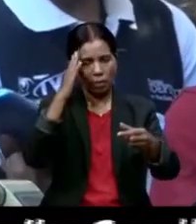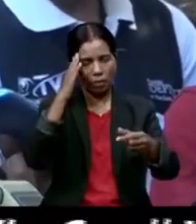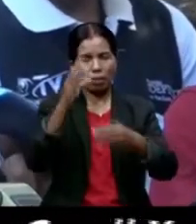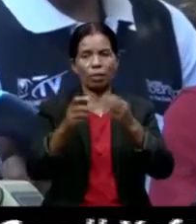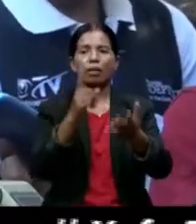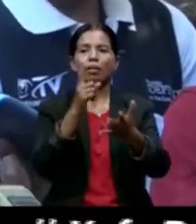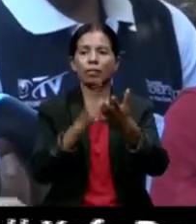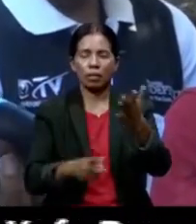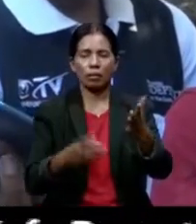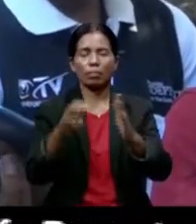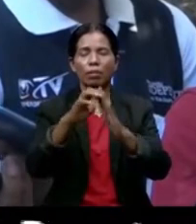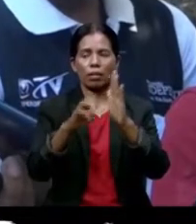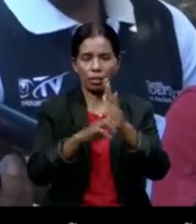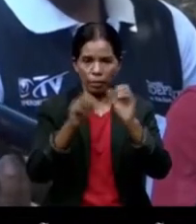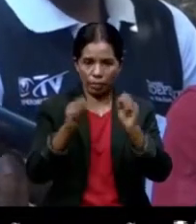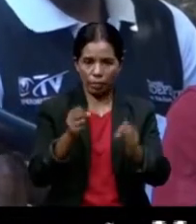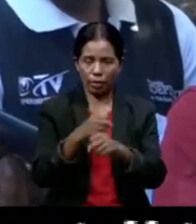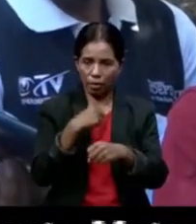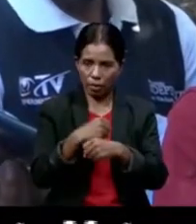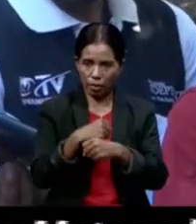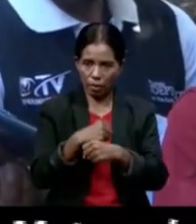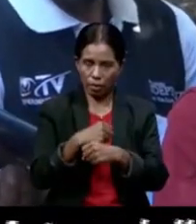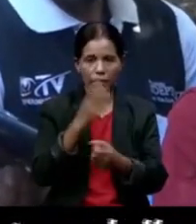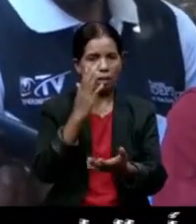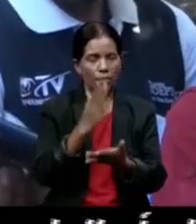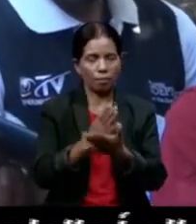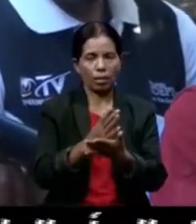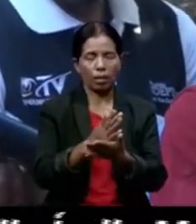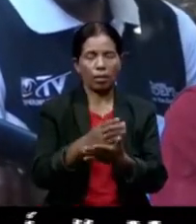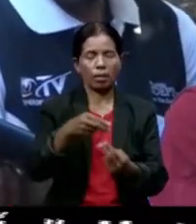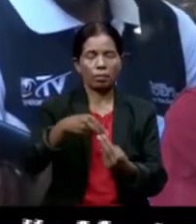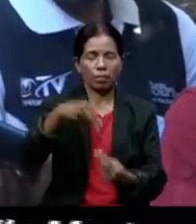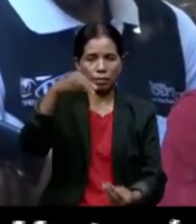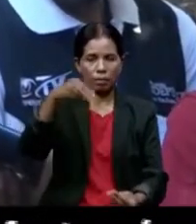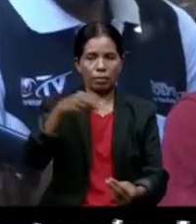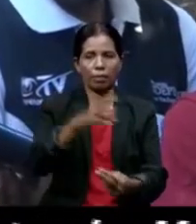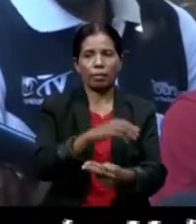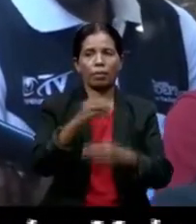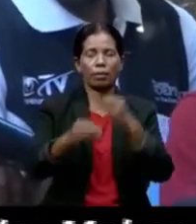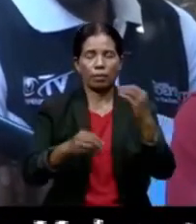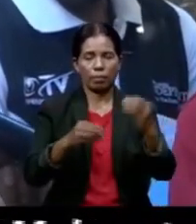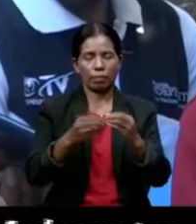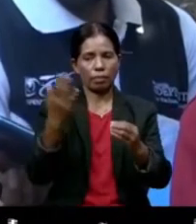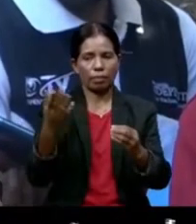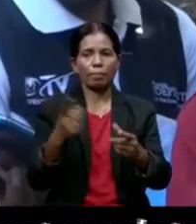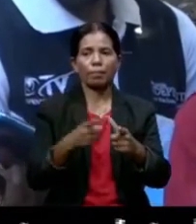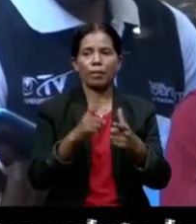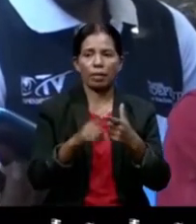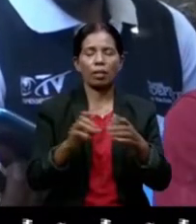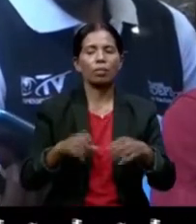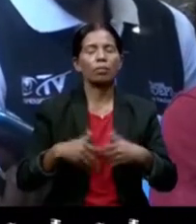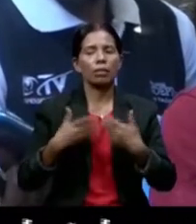será maquistado bele halo, odi para bele combate lolos, manutrição constante. E depois,